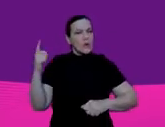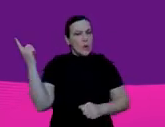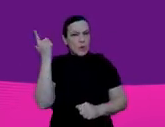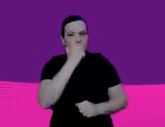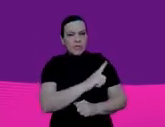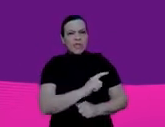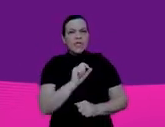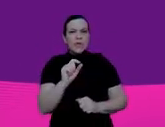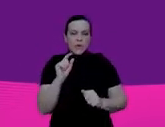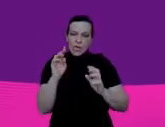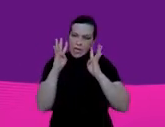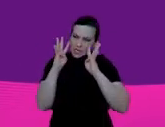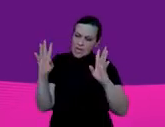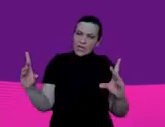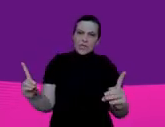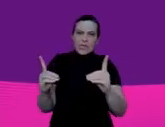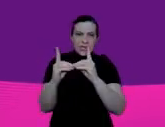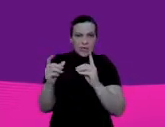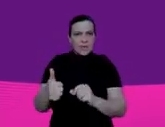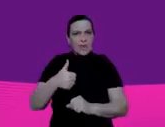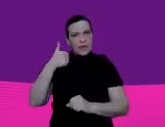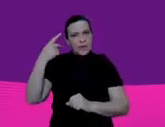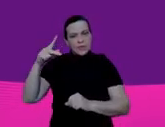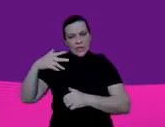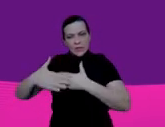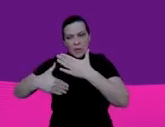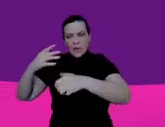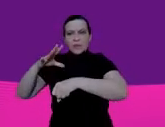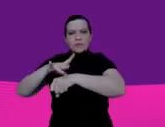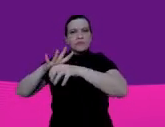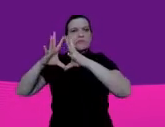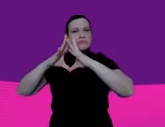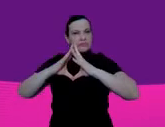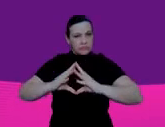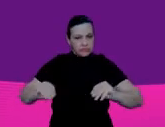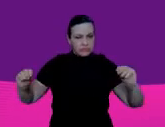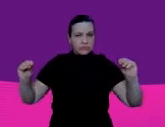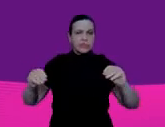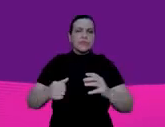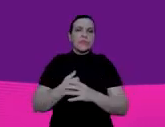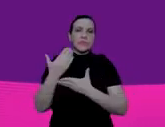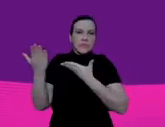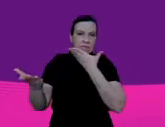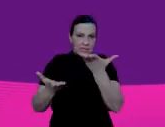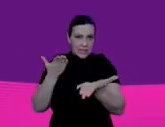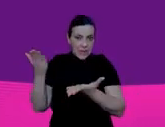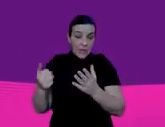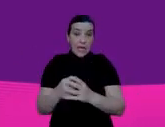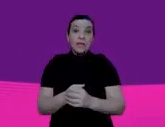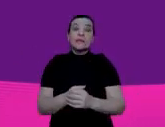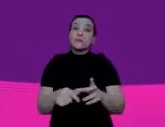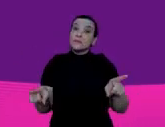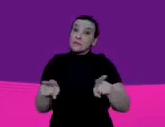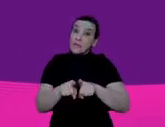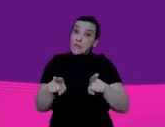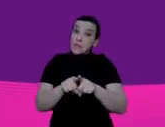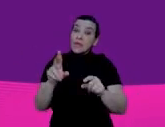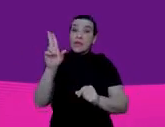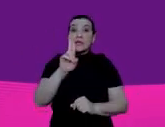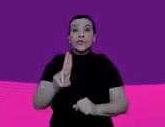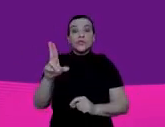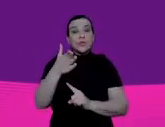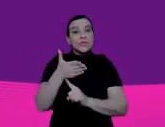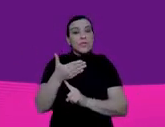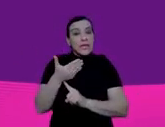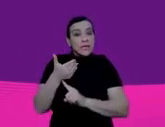paciente, melhorando sua acurácia diagnóstica, melhorando seu arsenal terapêutico. E a gente utiliza tecnologia tanto para coleta